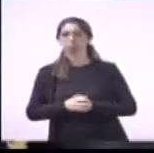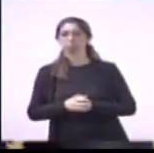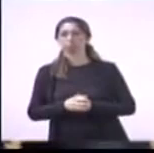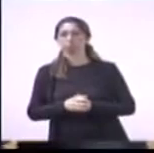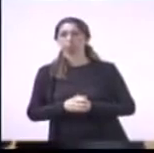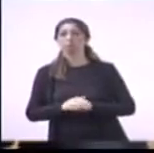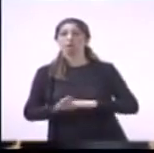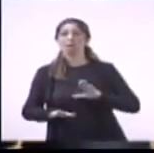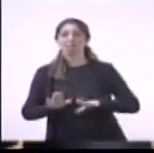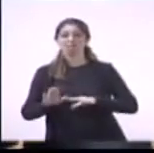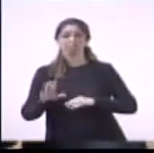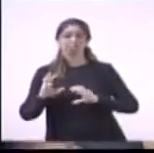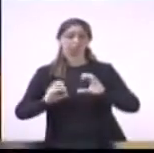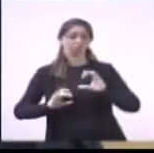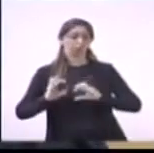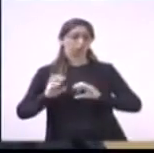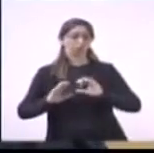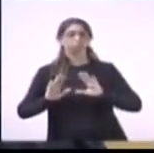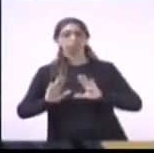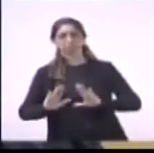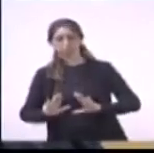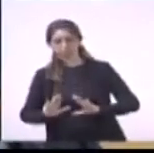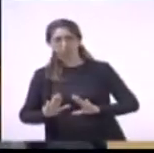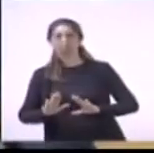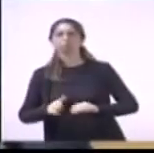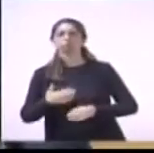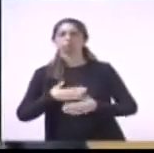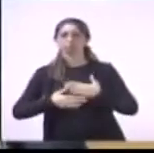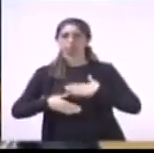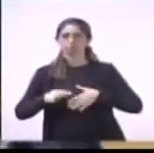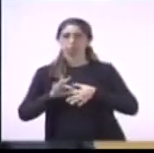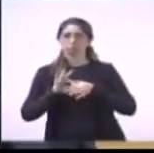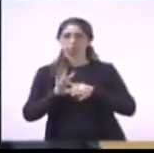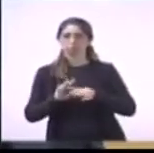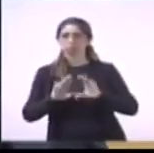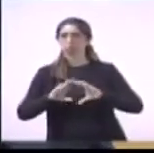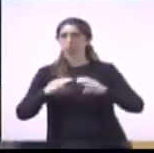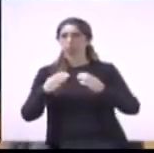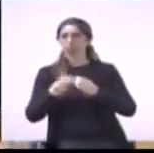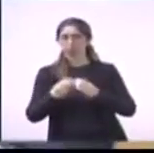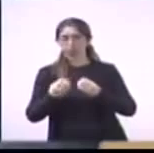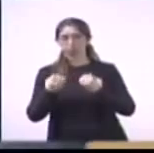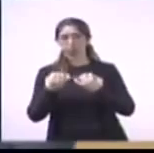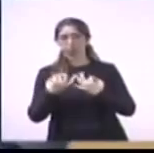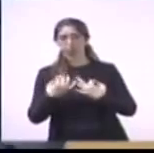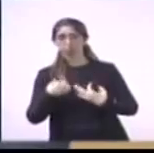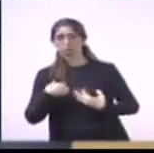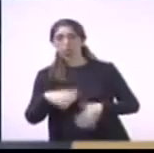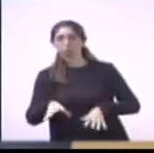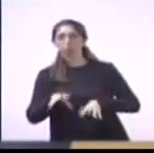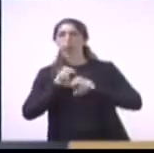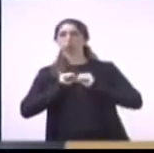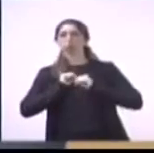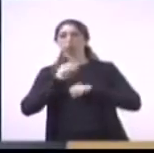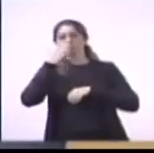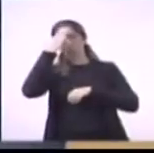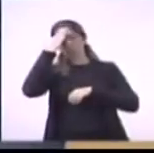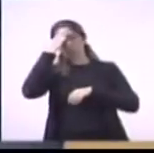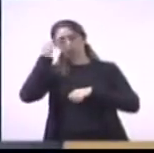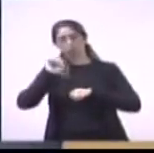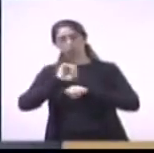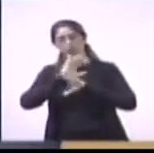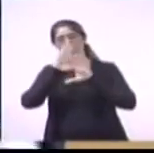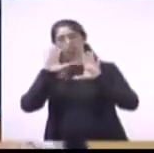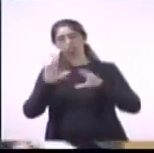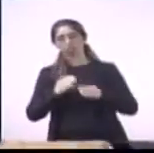forma, polêmicos, mas que deu tranquilidade, pelo menos para a Câmara e para esse vereador, para que nós pudéssemos votar esse projeto